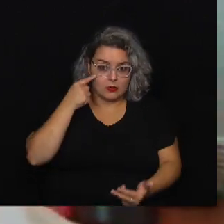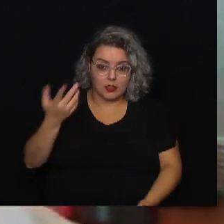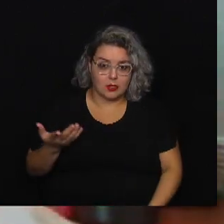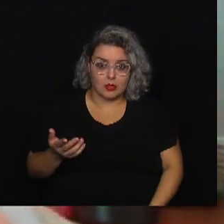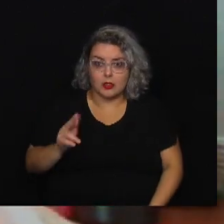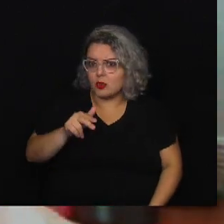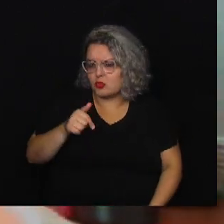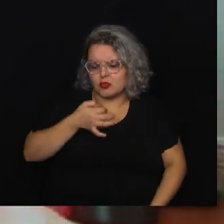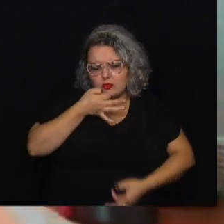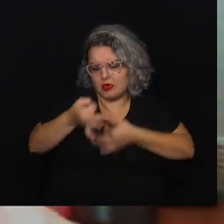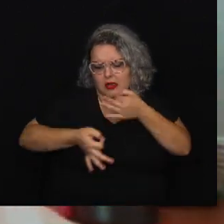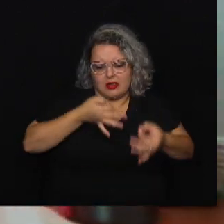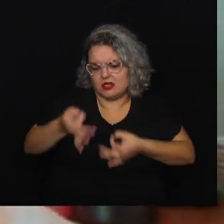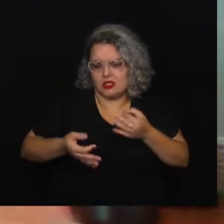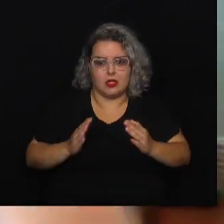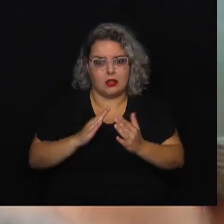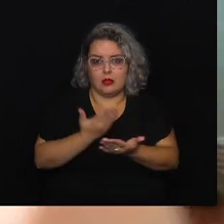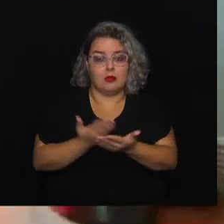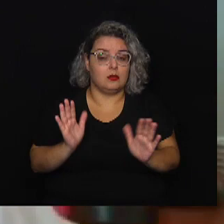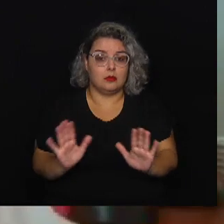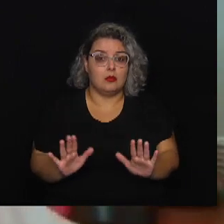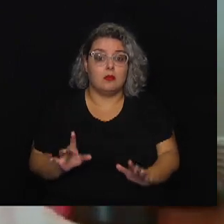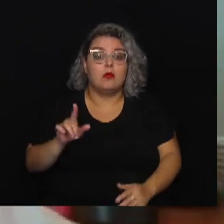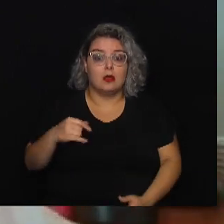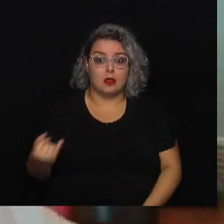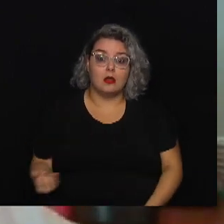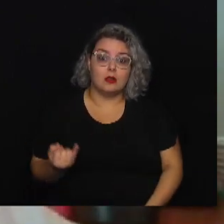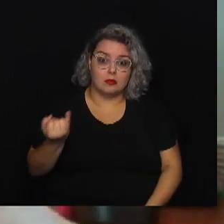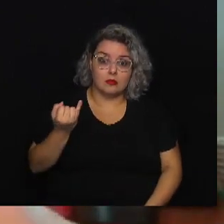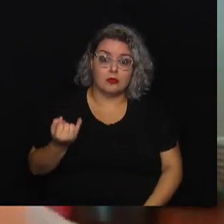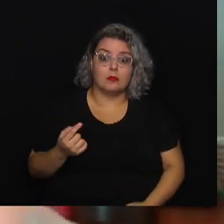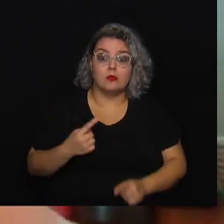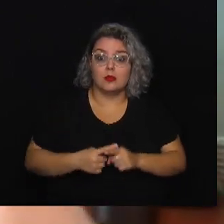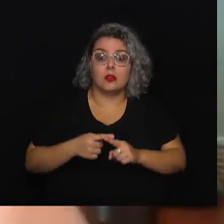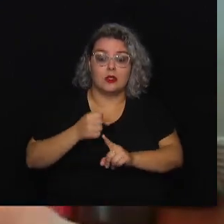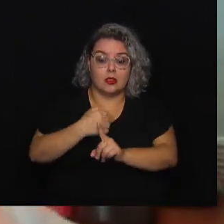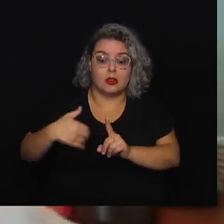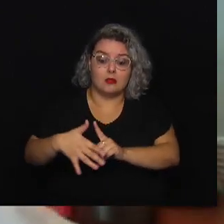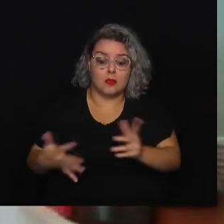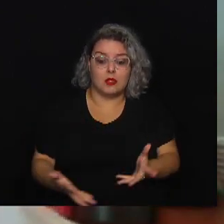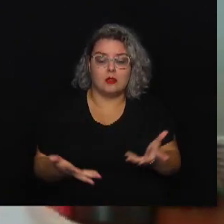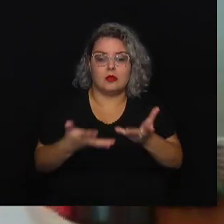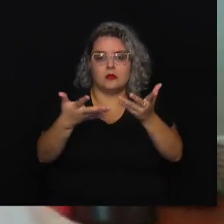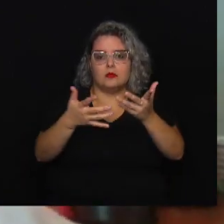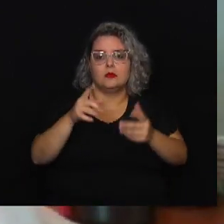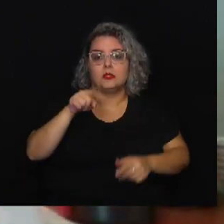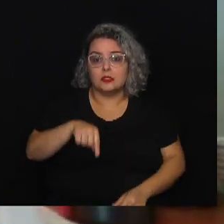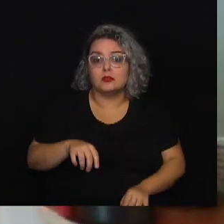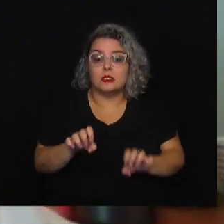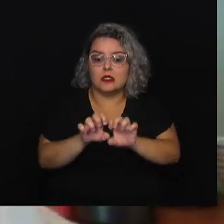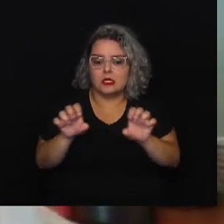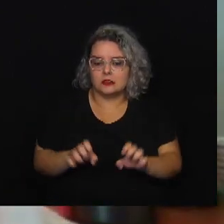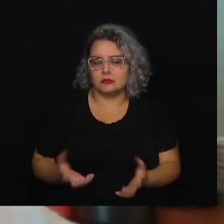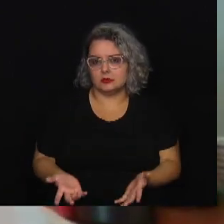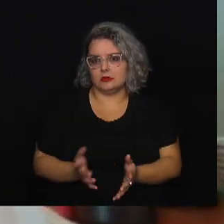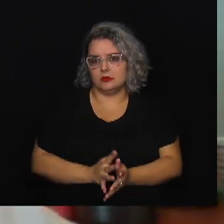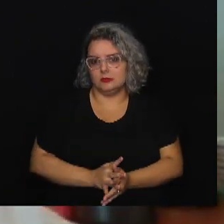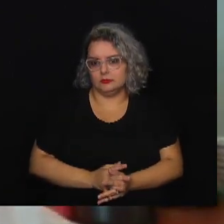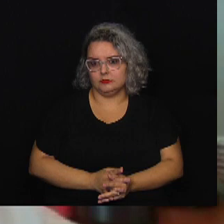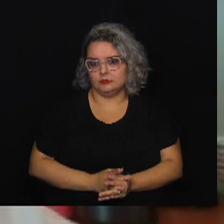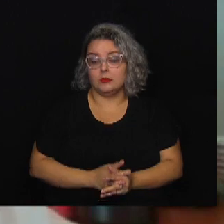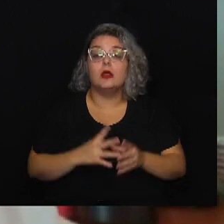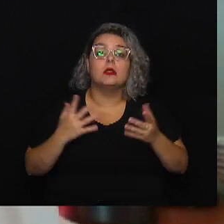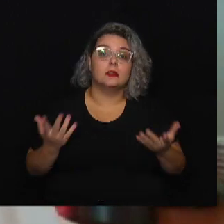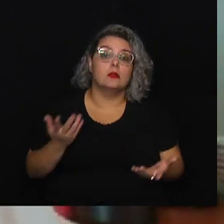a escola, mas é algo importante porque isso é alimentado pela sociedade, né? Isso é estrutural. Então, as